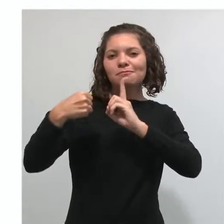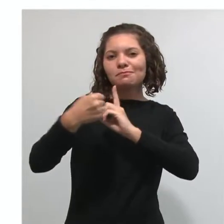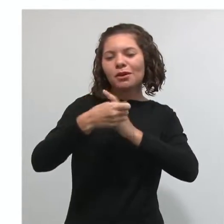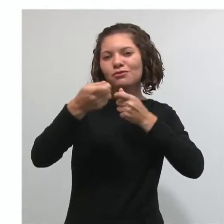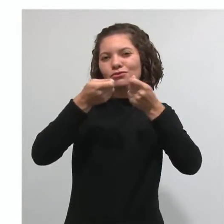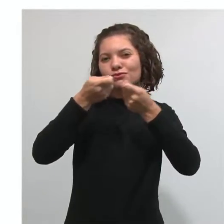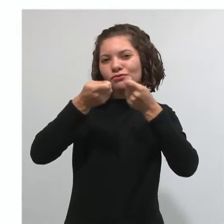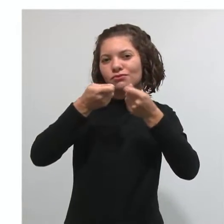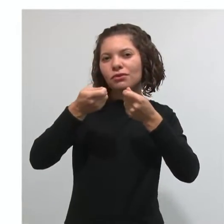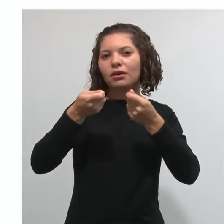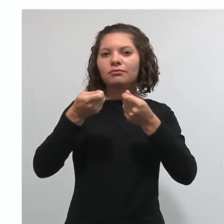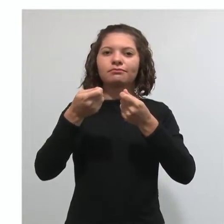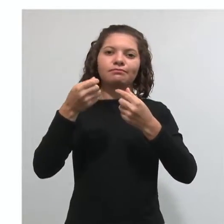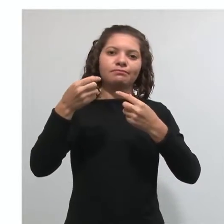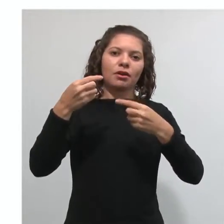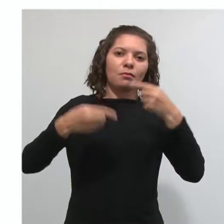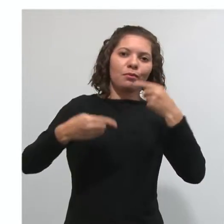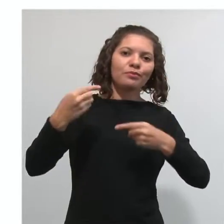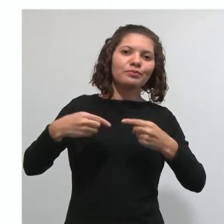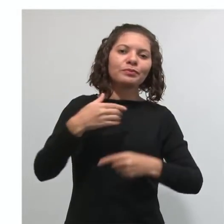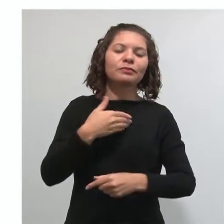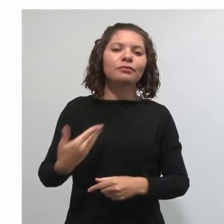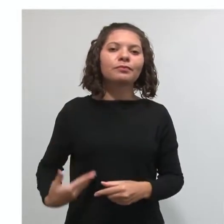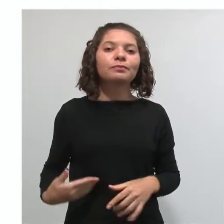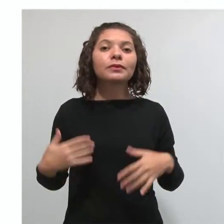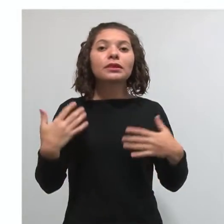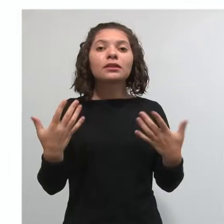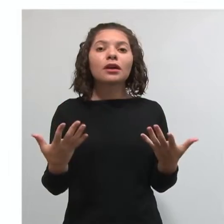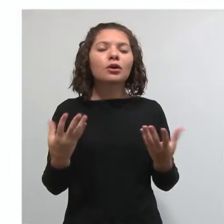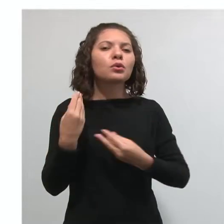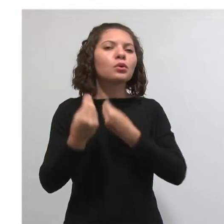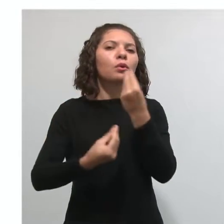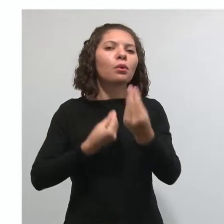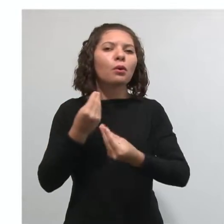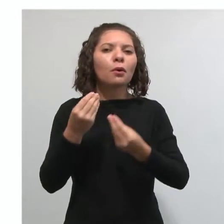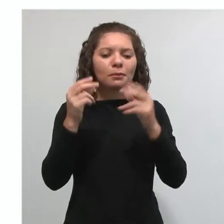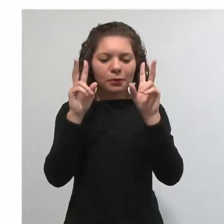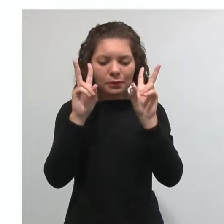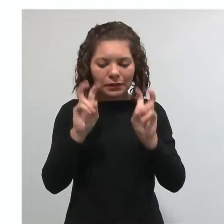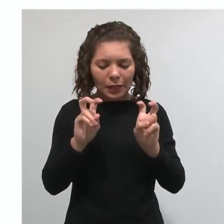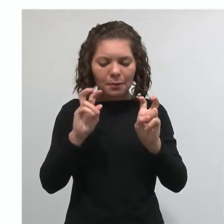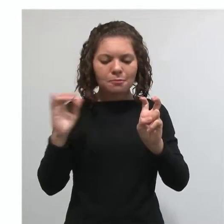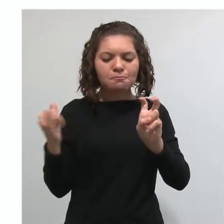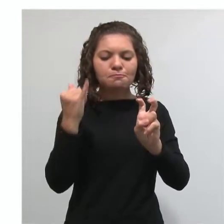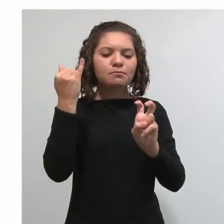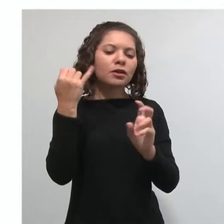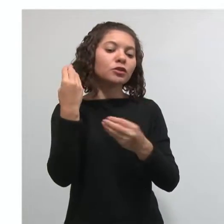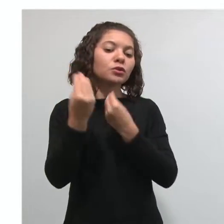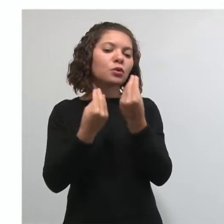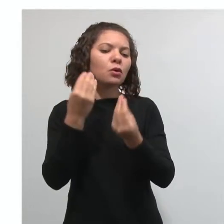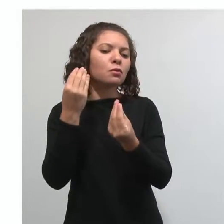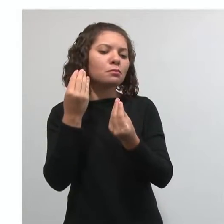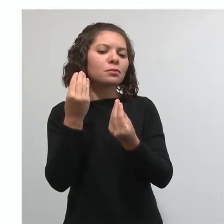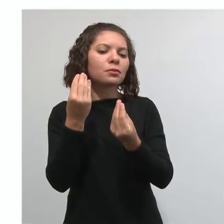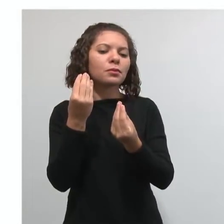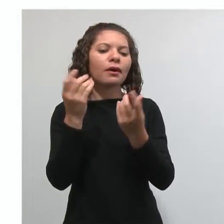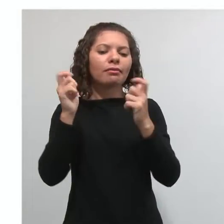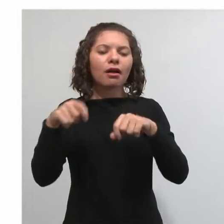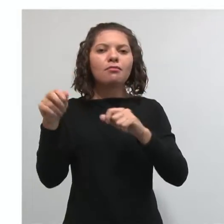políticas públicas. Então, quer dizer, o que determina que uma questão passe a ter relevância a ponto de ser incluída na